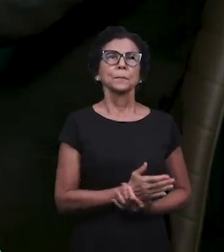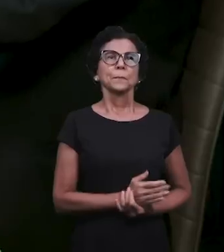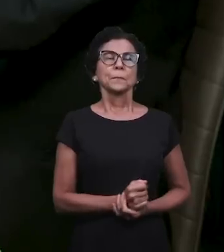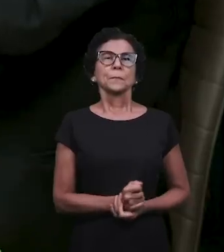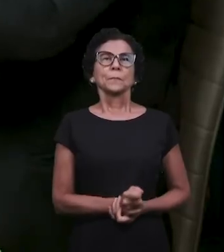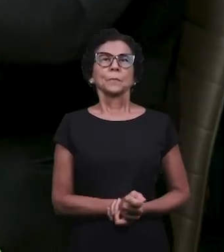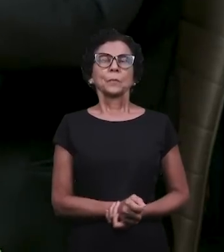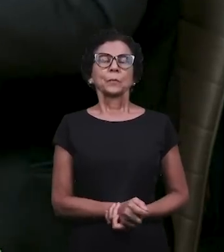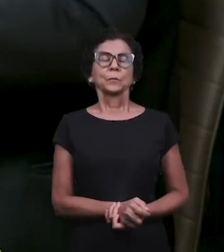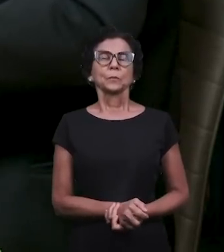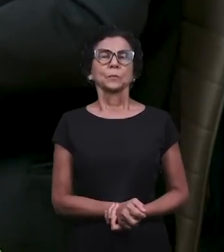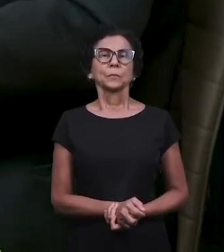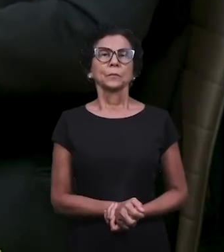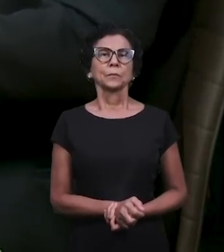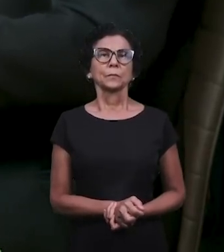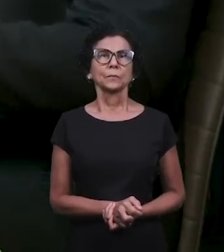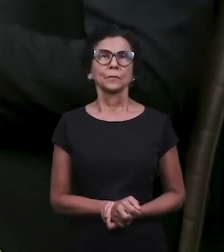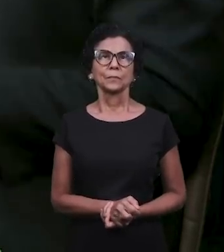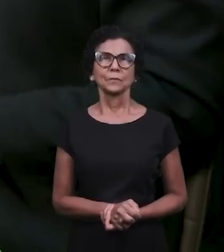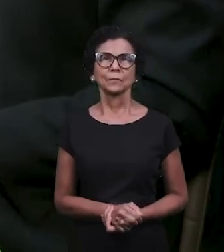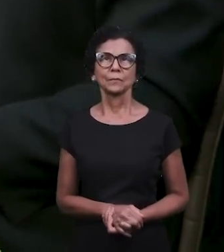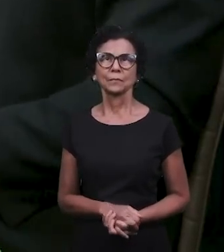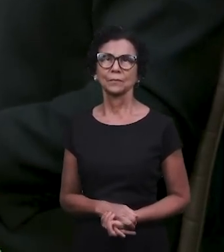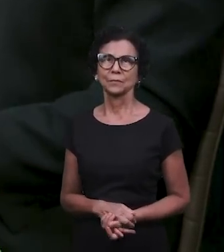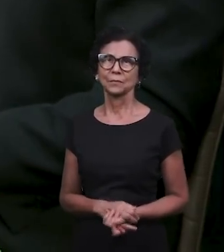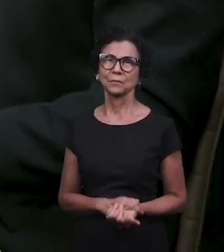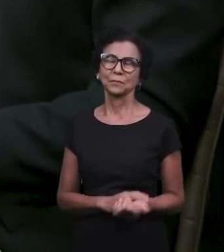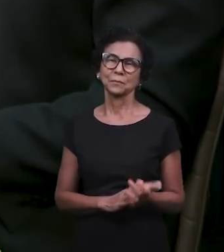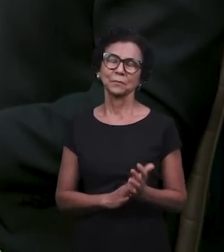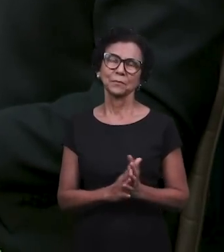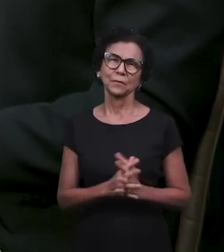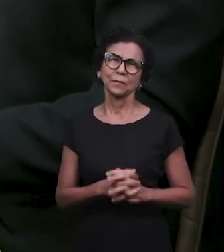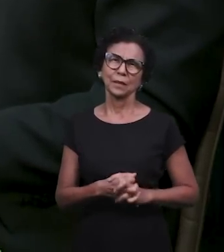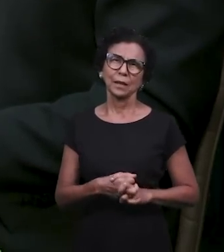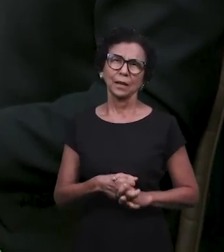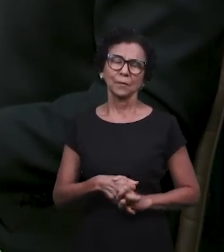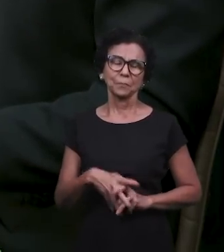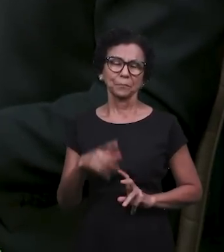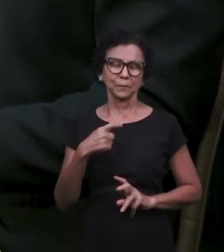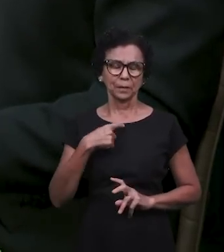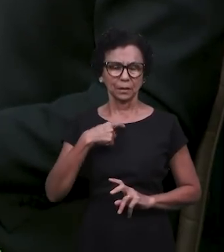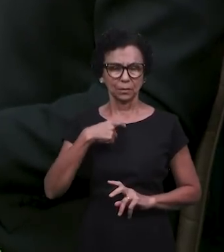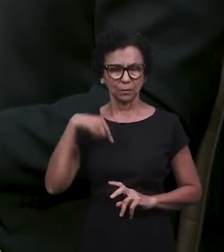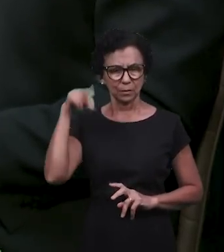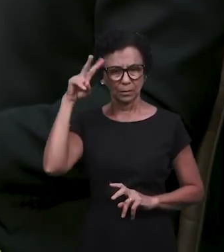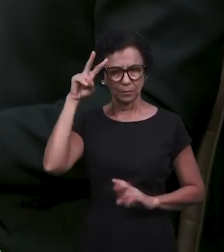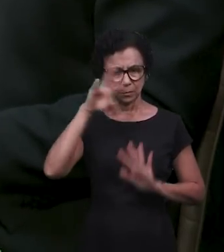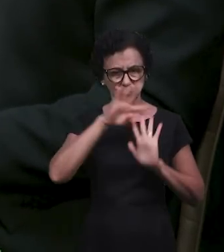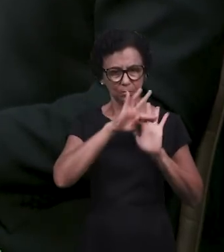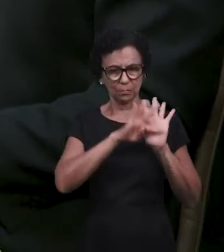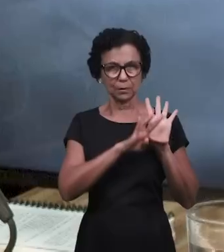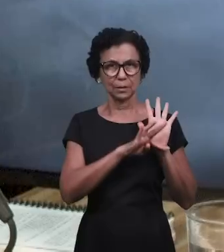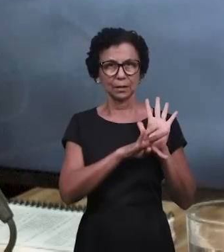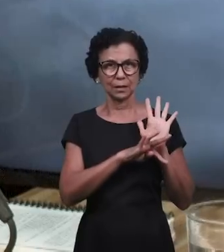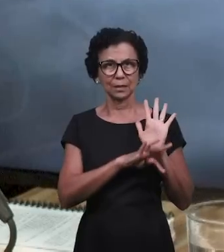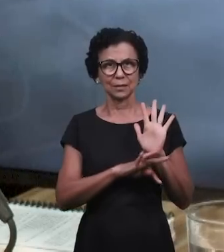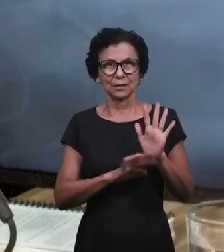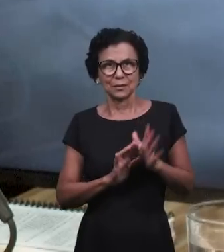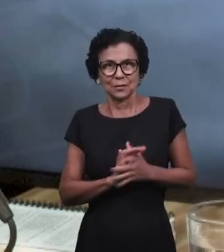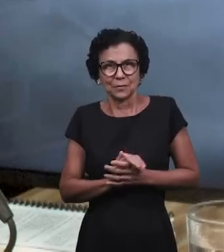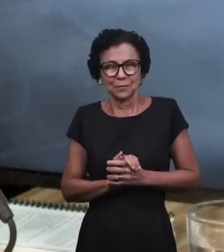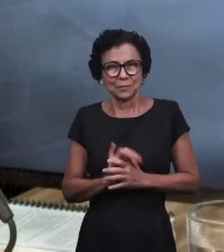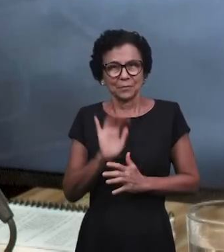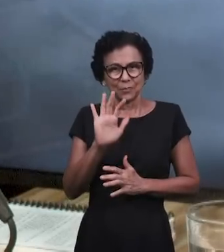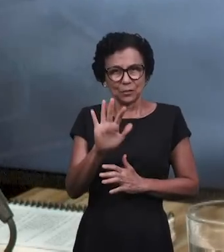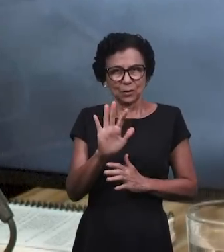aqui nós estamos dando um voo de helicóptero, eu me lembrei de um texto, só pegar o helicóptero e dar um pouquinho